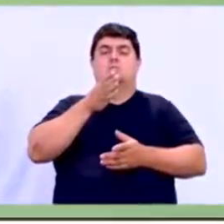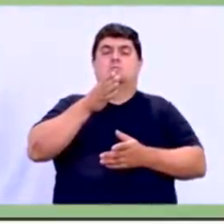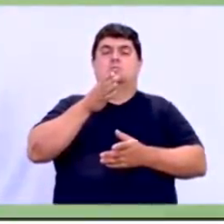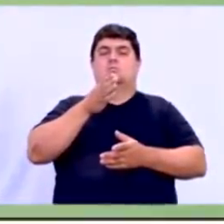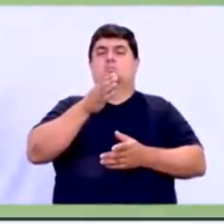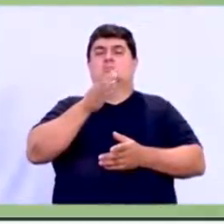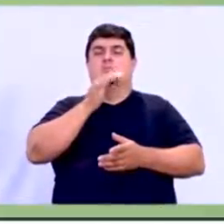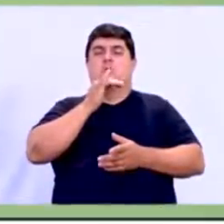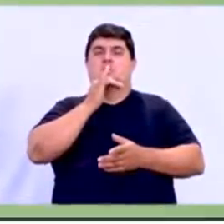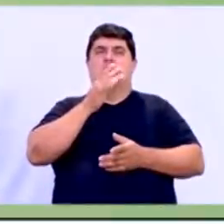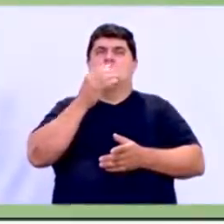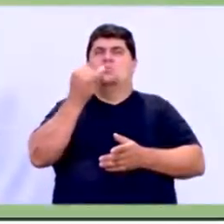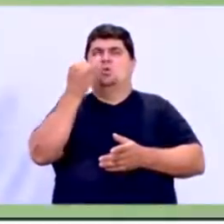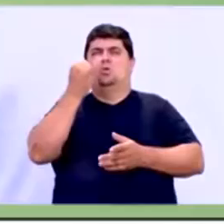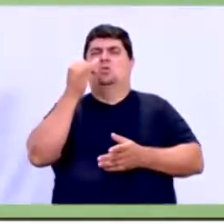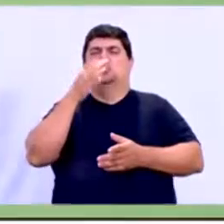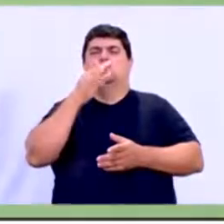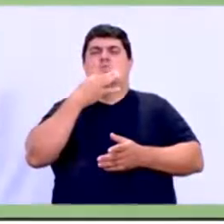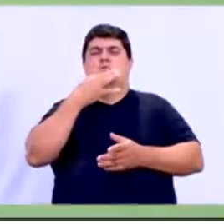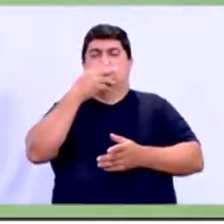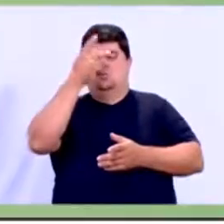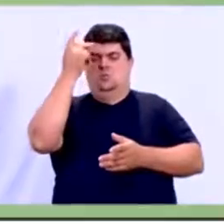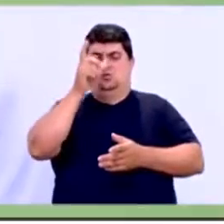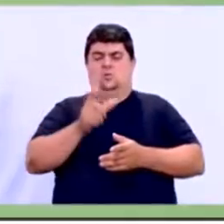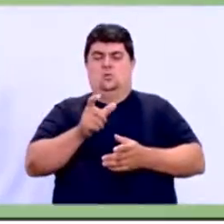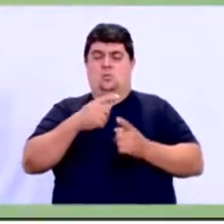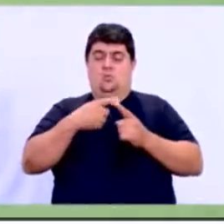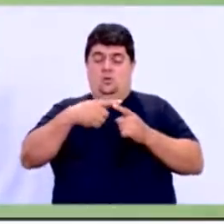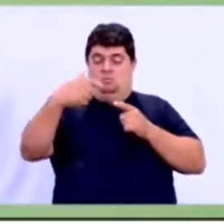conhecer o consumidor? Os concorrentes